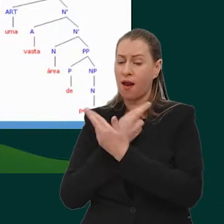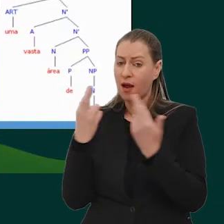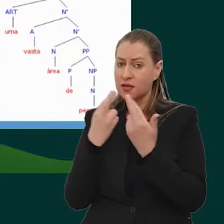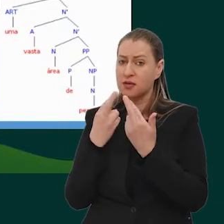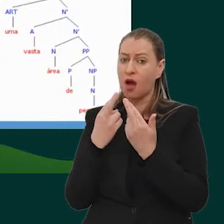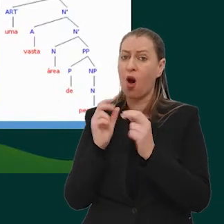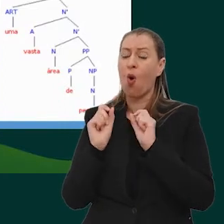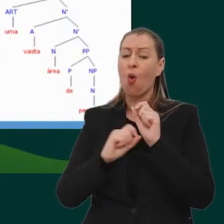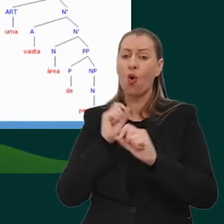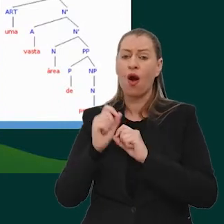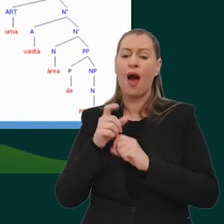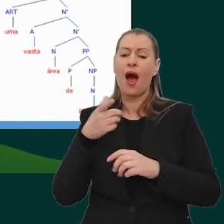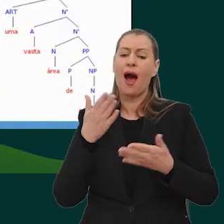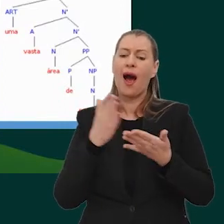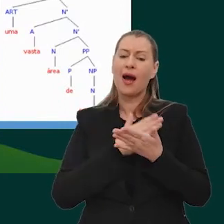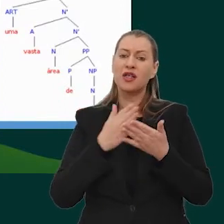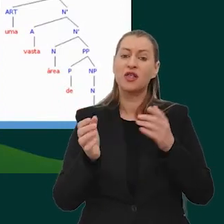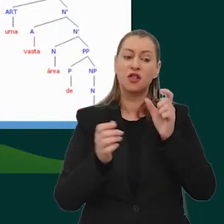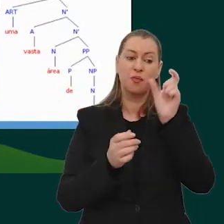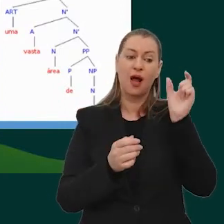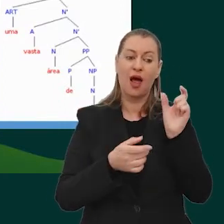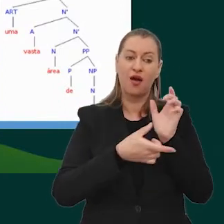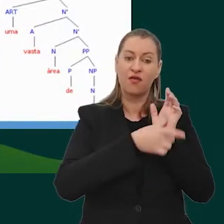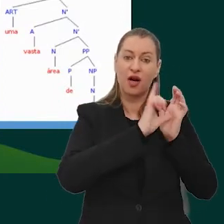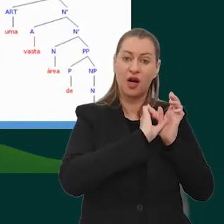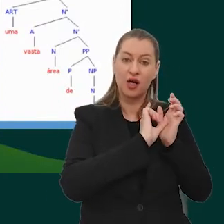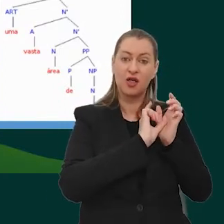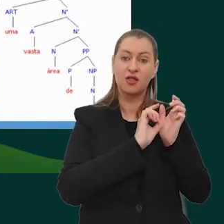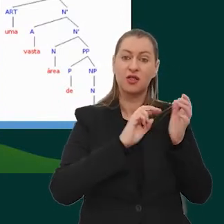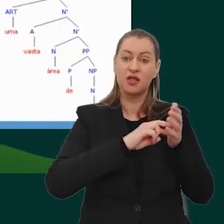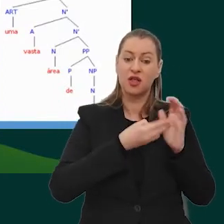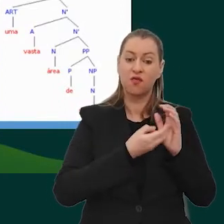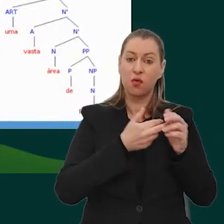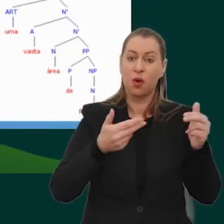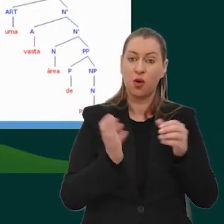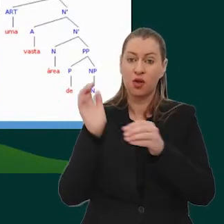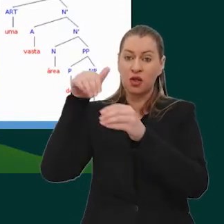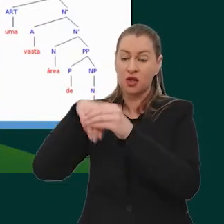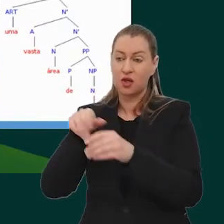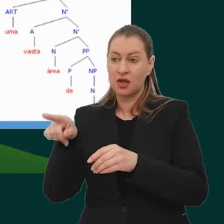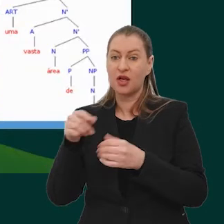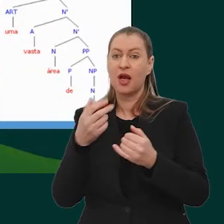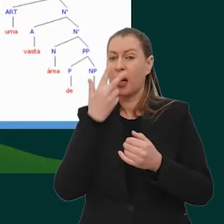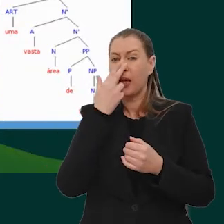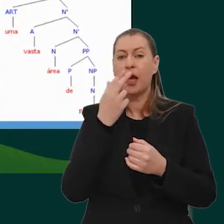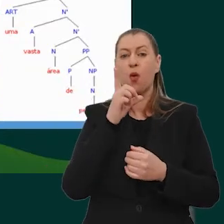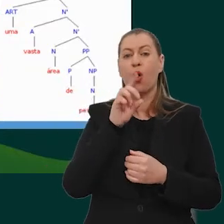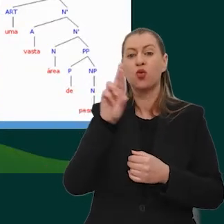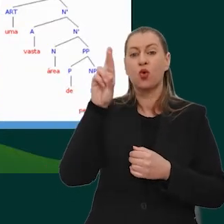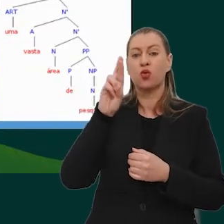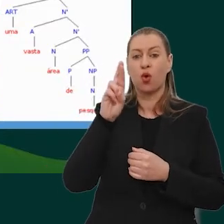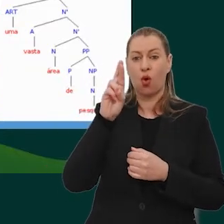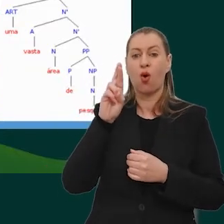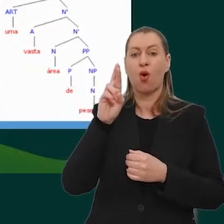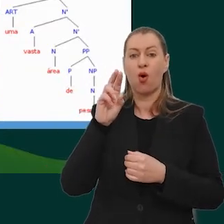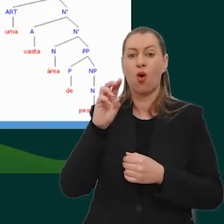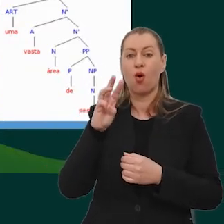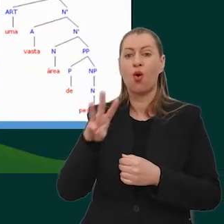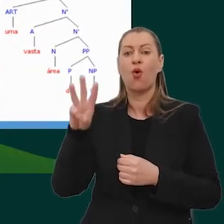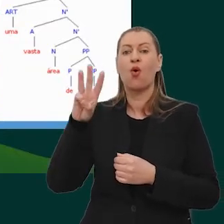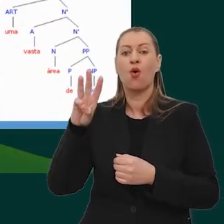palavras que vêm antes significam alguma coisa dentro da próxima palavra, que é o caso de Dr. Watson, né? Então, agora que eu já